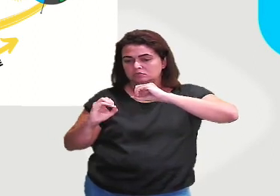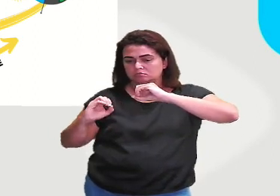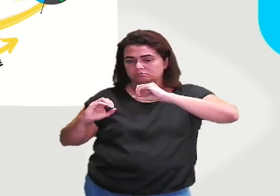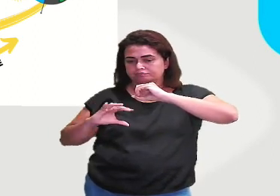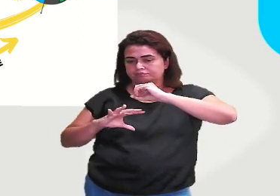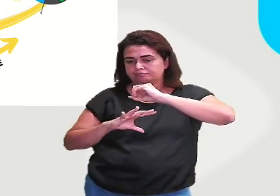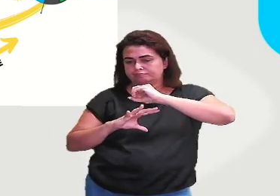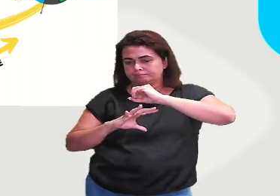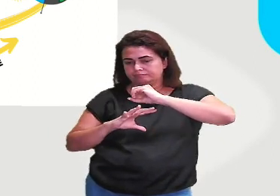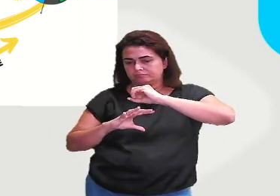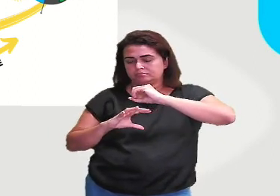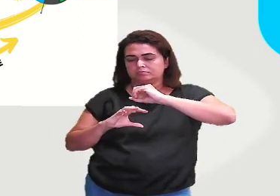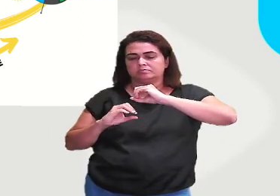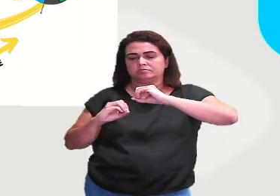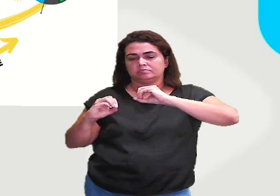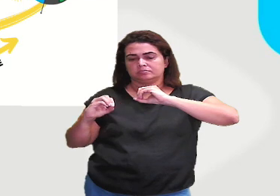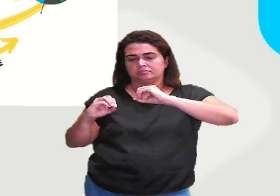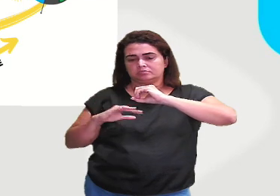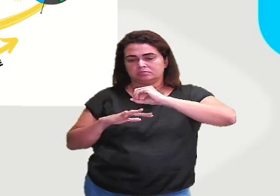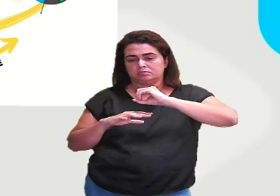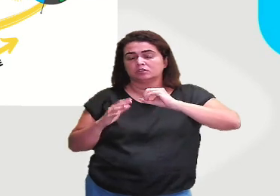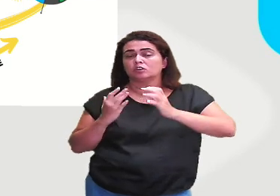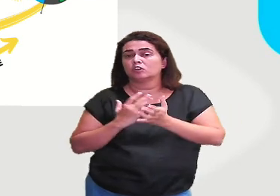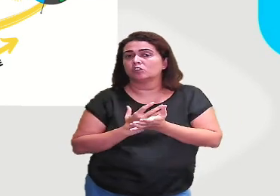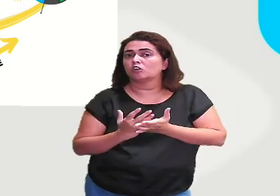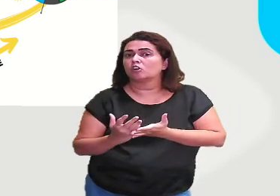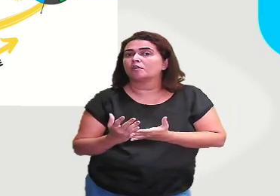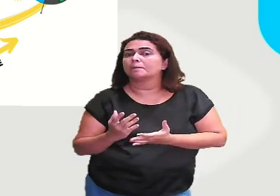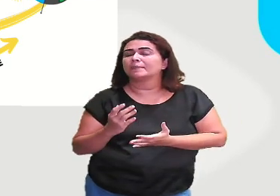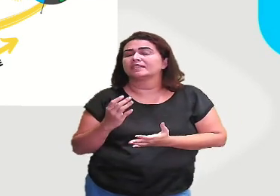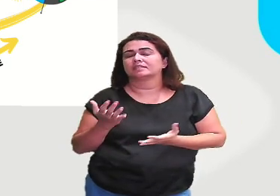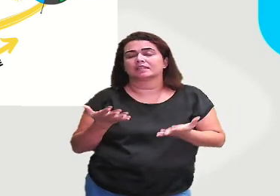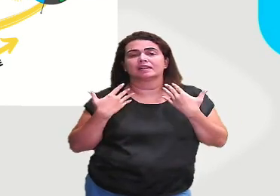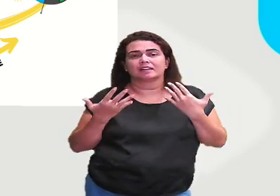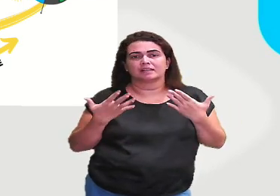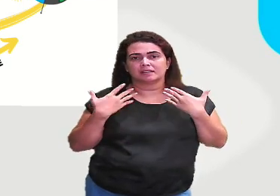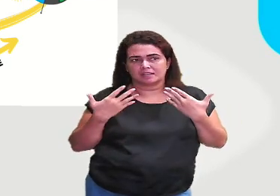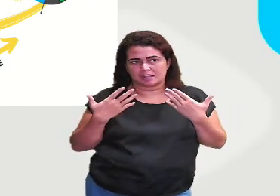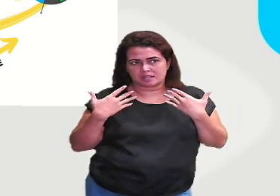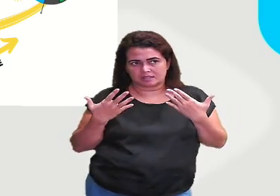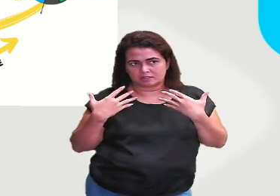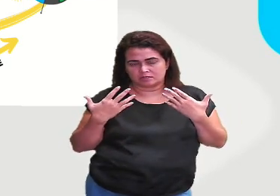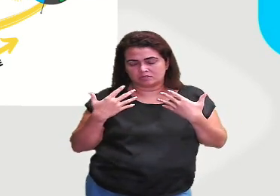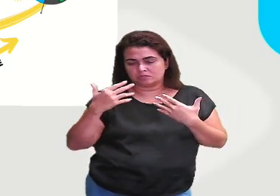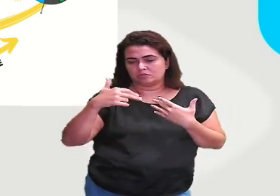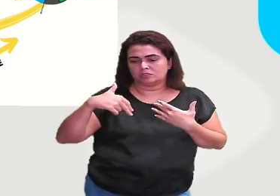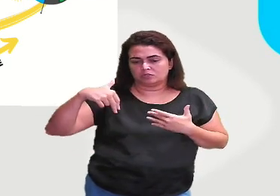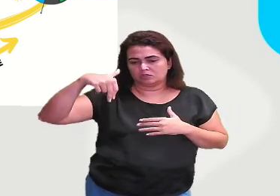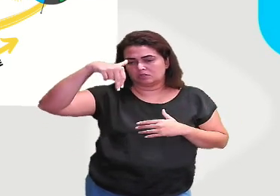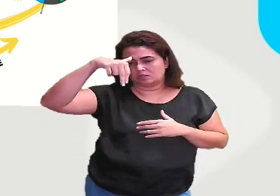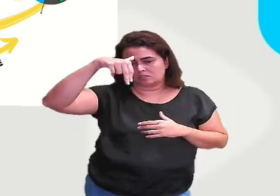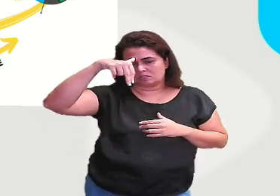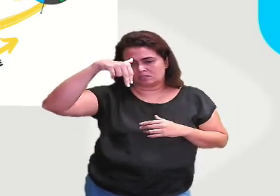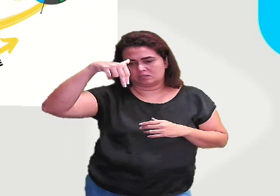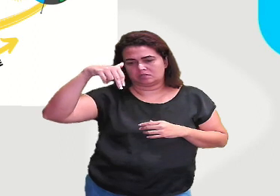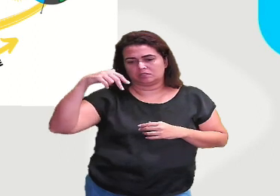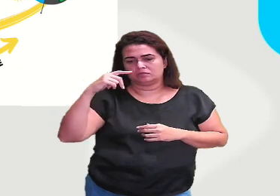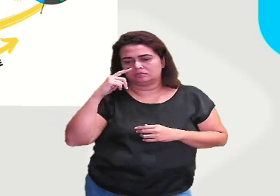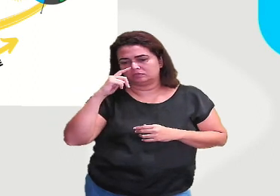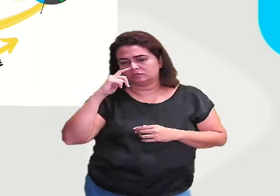com mais intensidade. E aí é quando começa o nosso verão. Já a parte norte, o hemisfério norte, acima da linha do